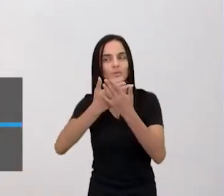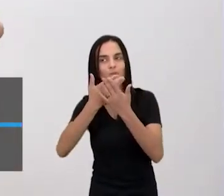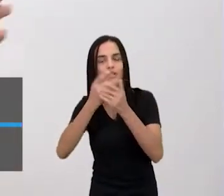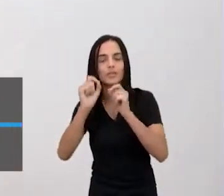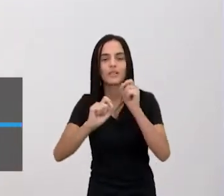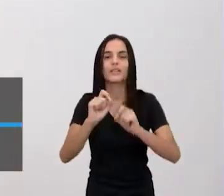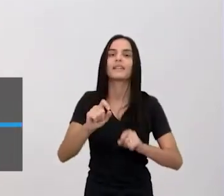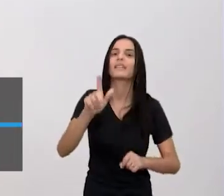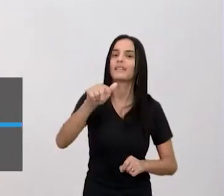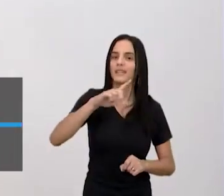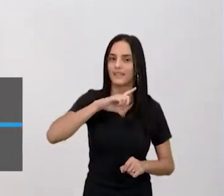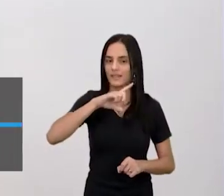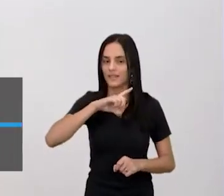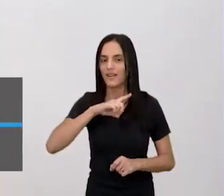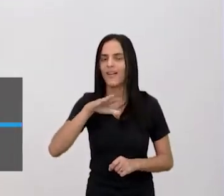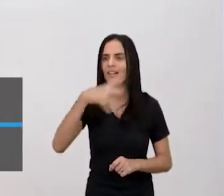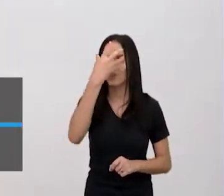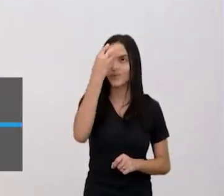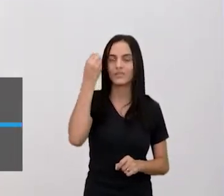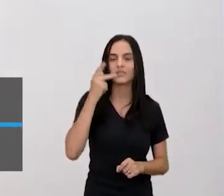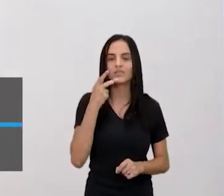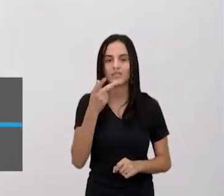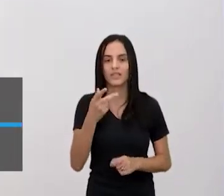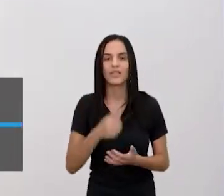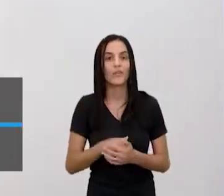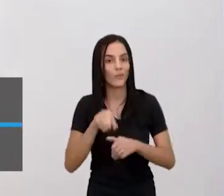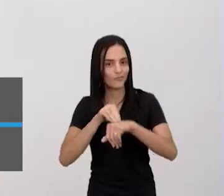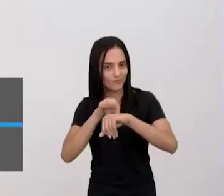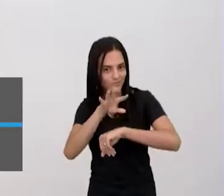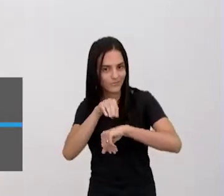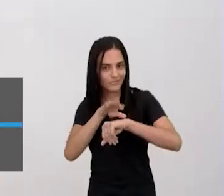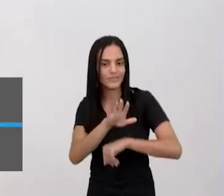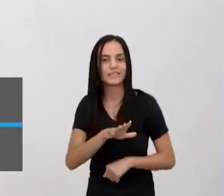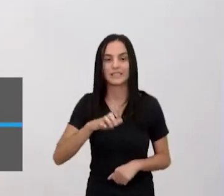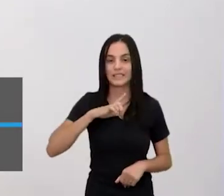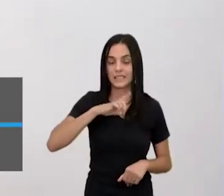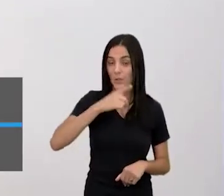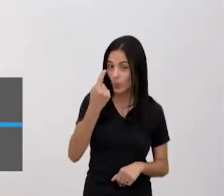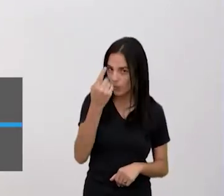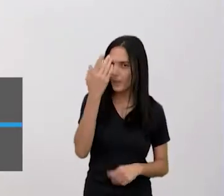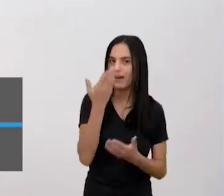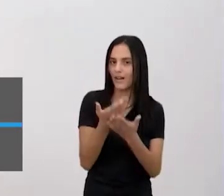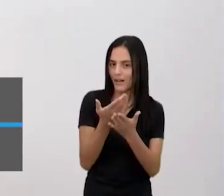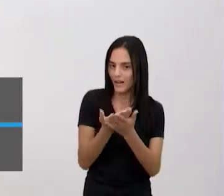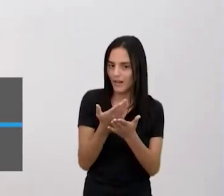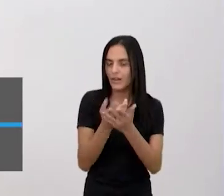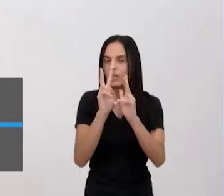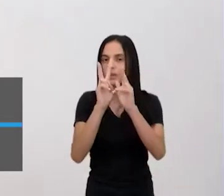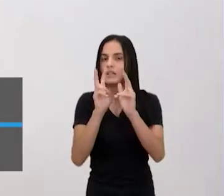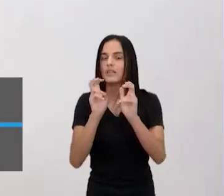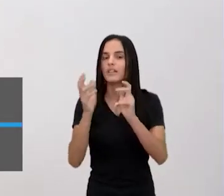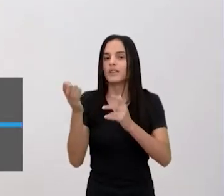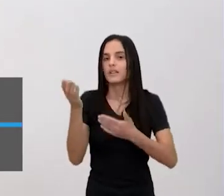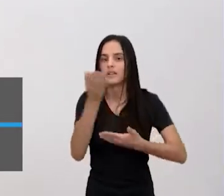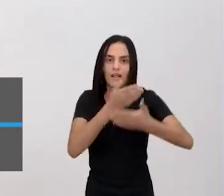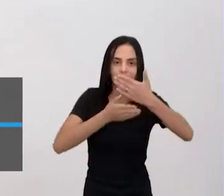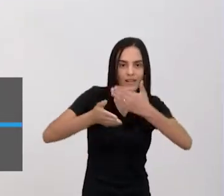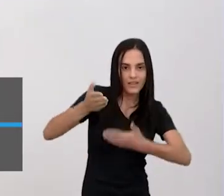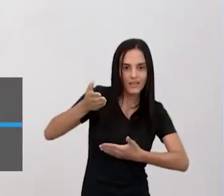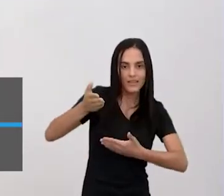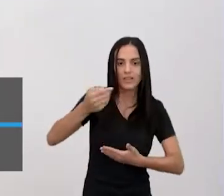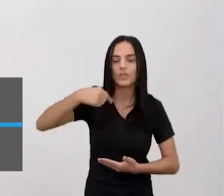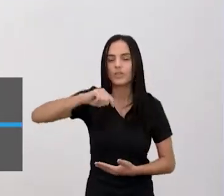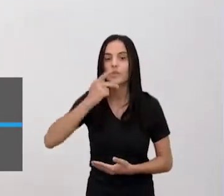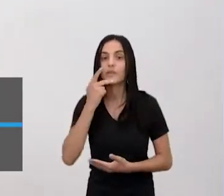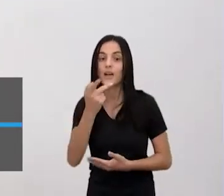vai ter... Ai, Mauro, eu esqueci de falar, vou dar spoiler então ao vivo. Tem uma aula sobre Karatê que a gente fala até